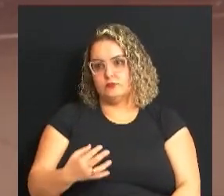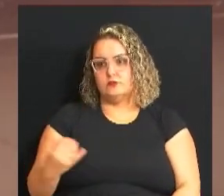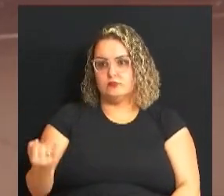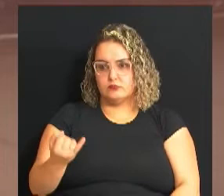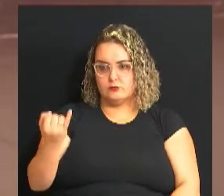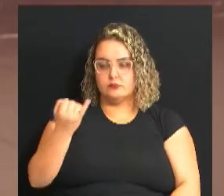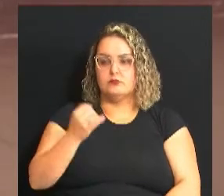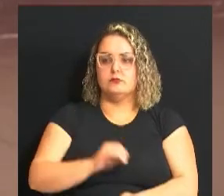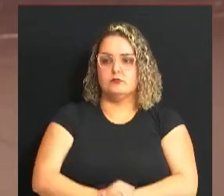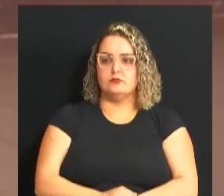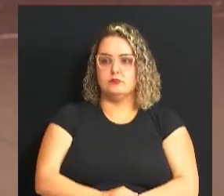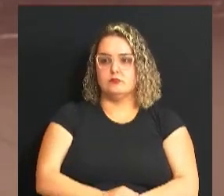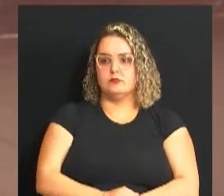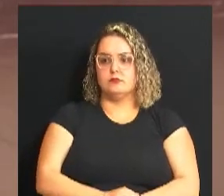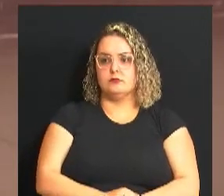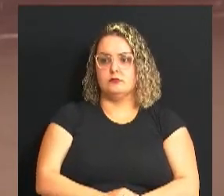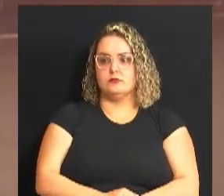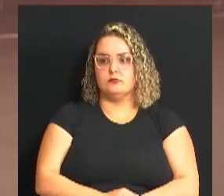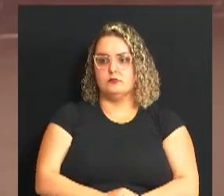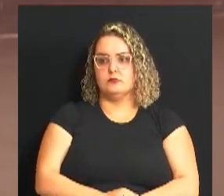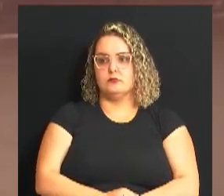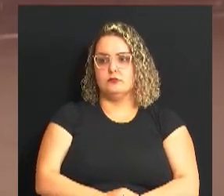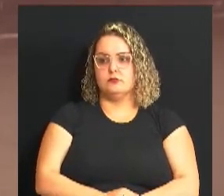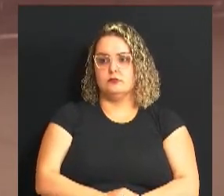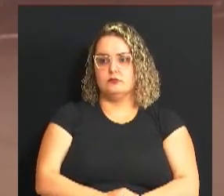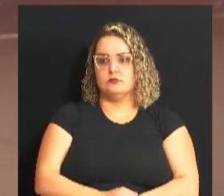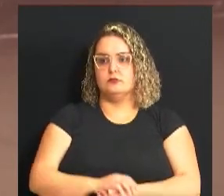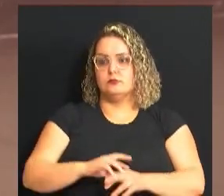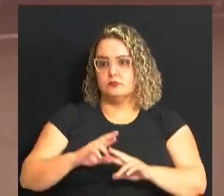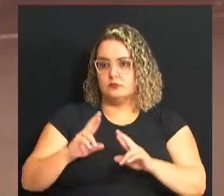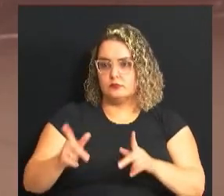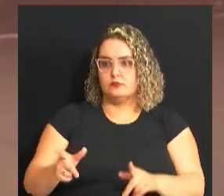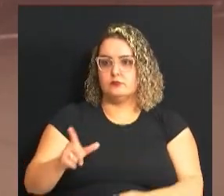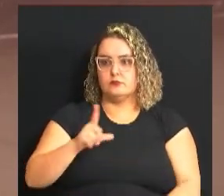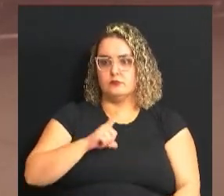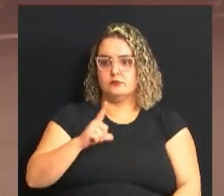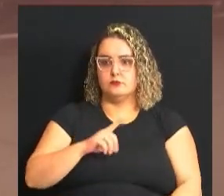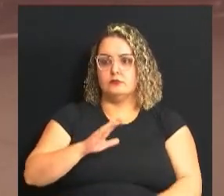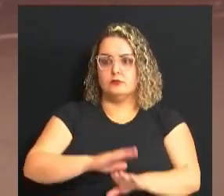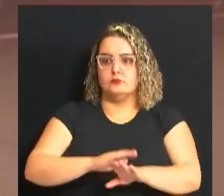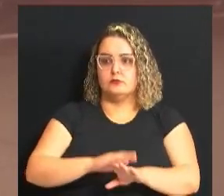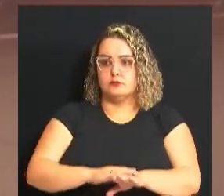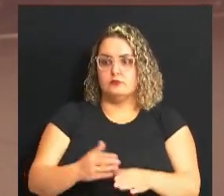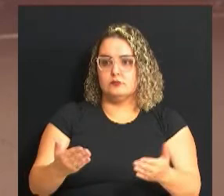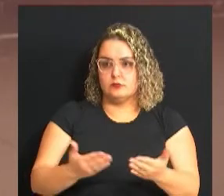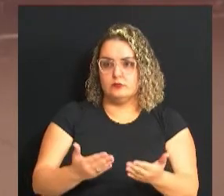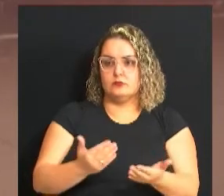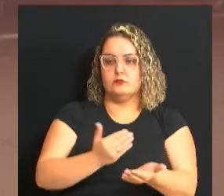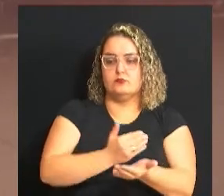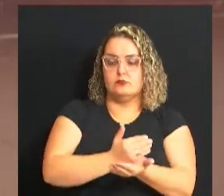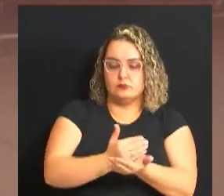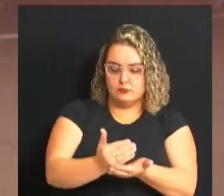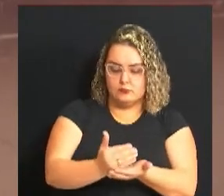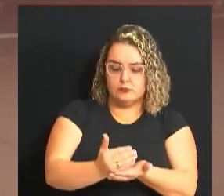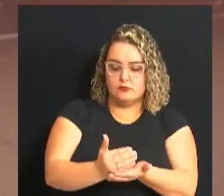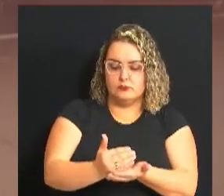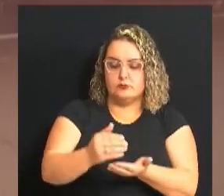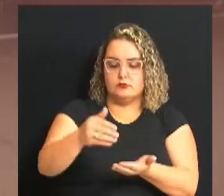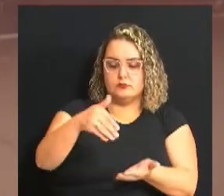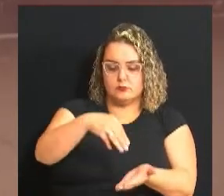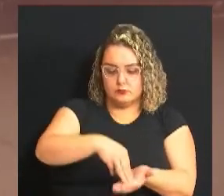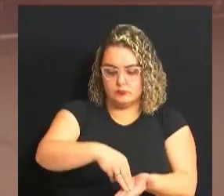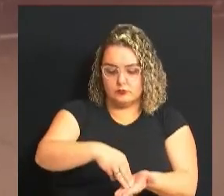significativa. Então, a diferença que nós temos atuado é que hoje tem começo, meio e fim. Há